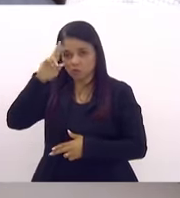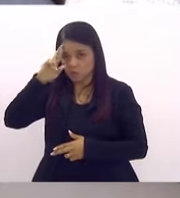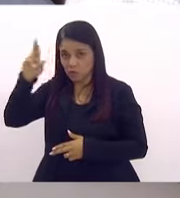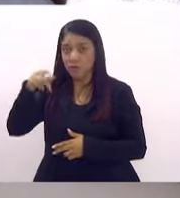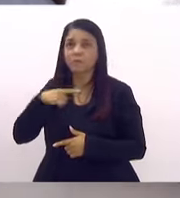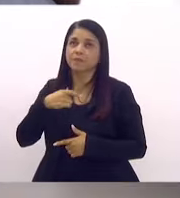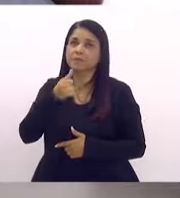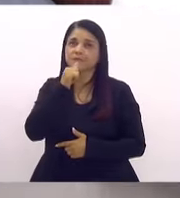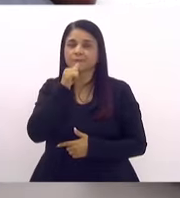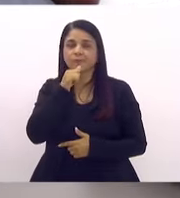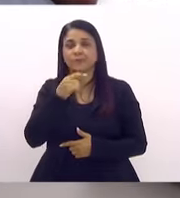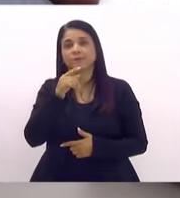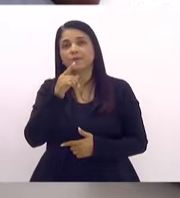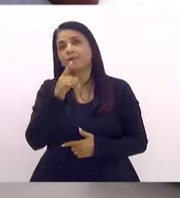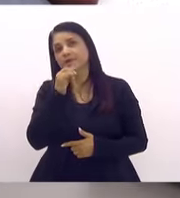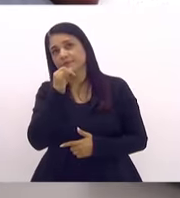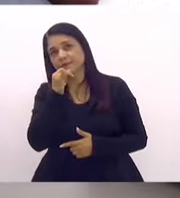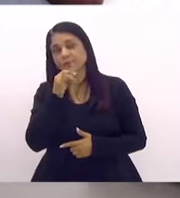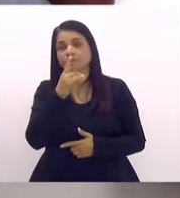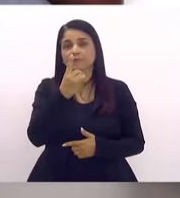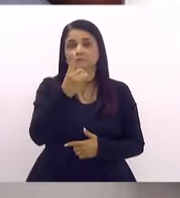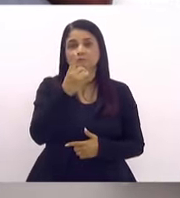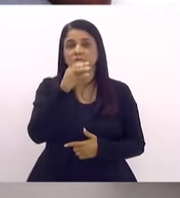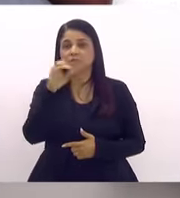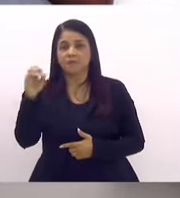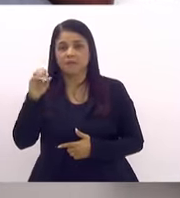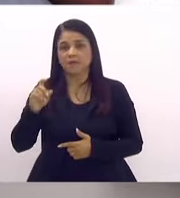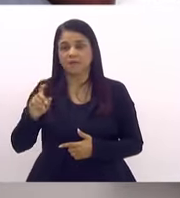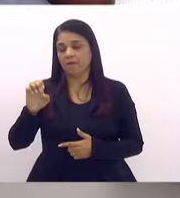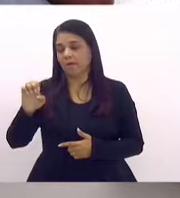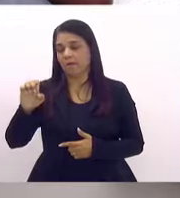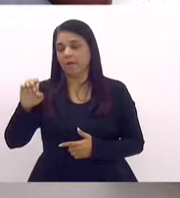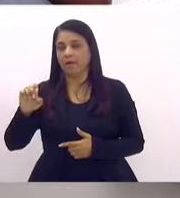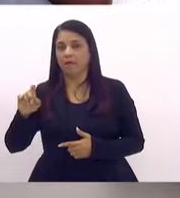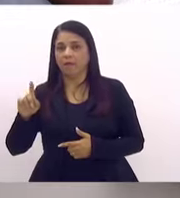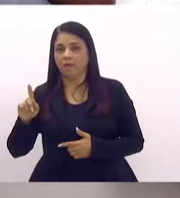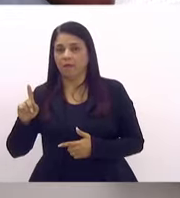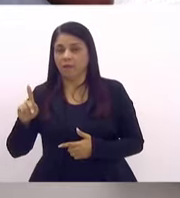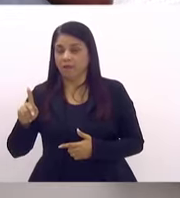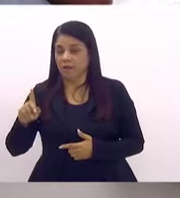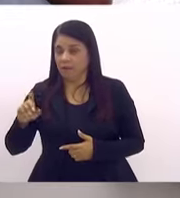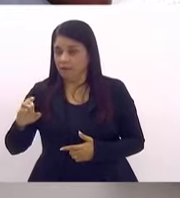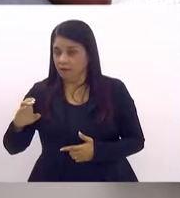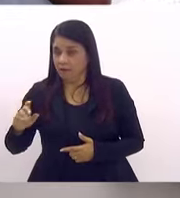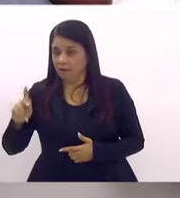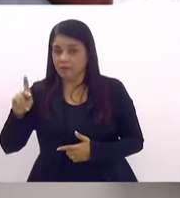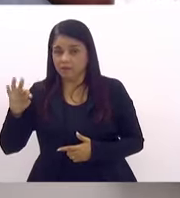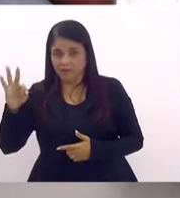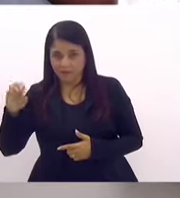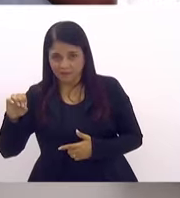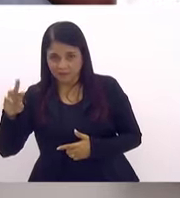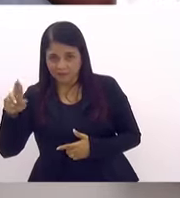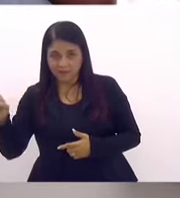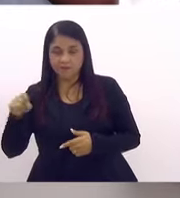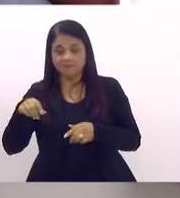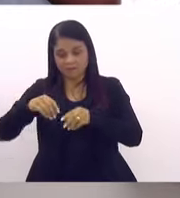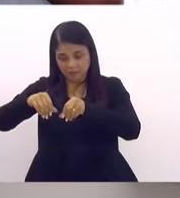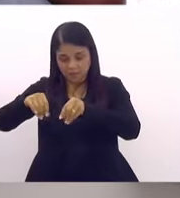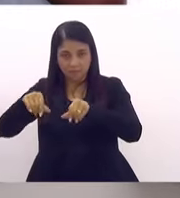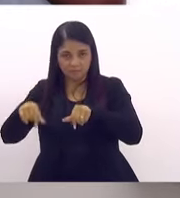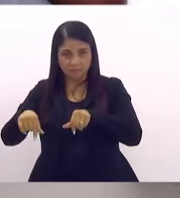hectares, esses 20 aqui eu quero que seja preservado para sempre. Então, para valorizar aqueles